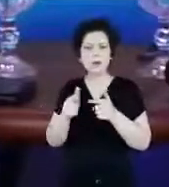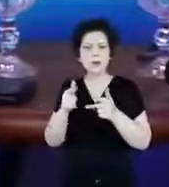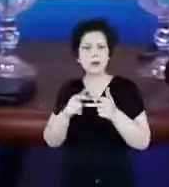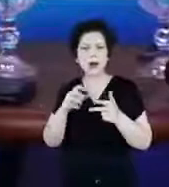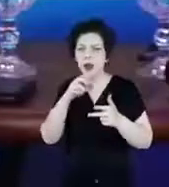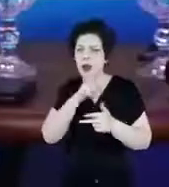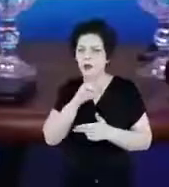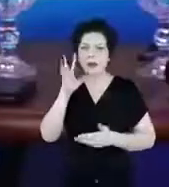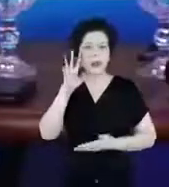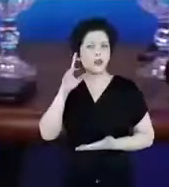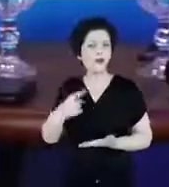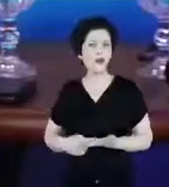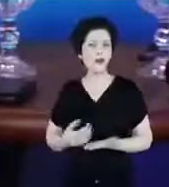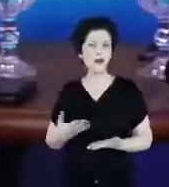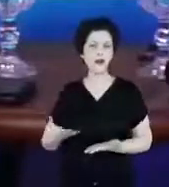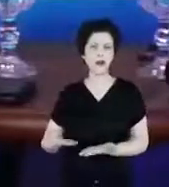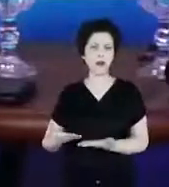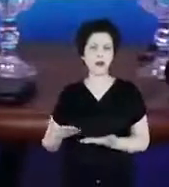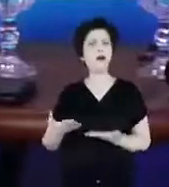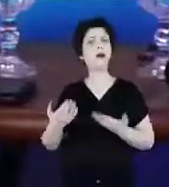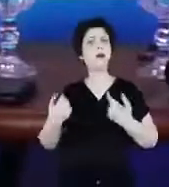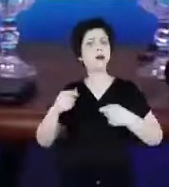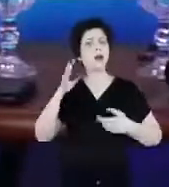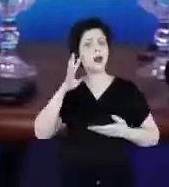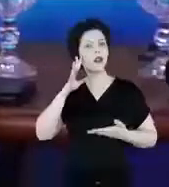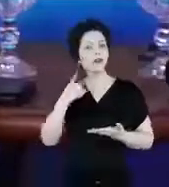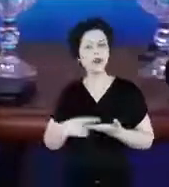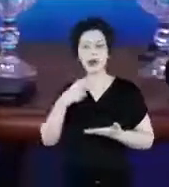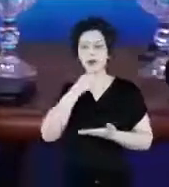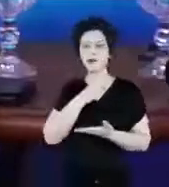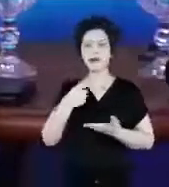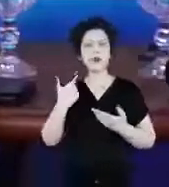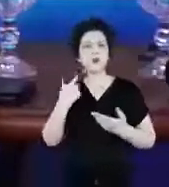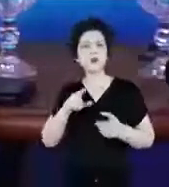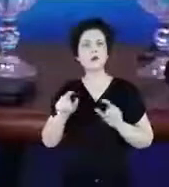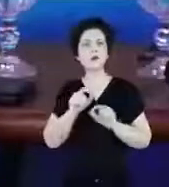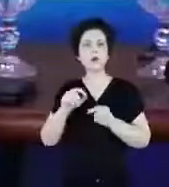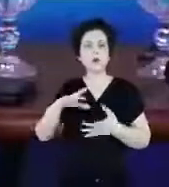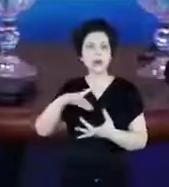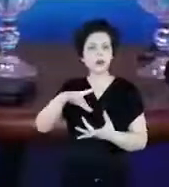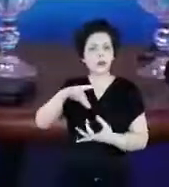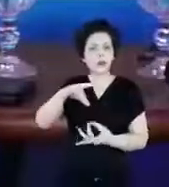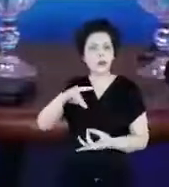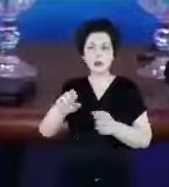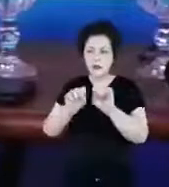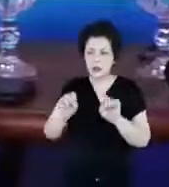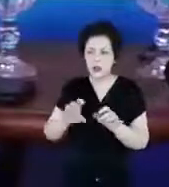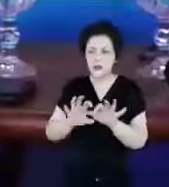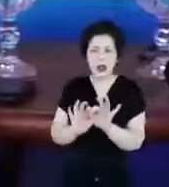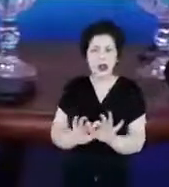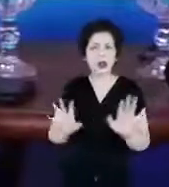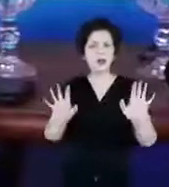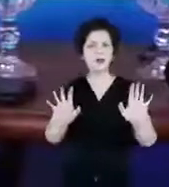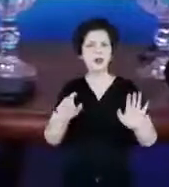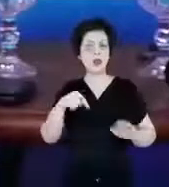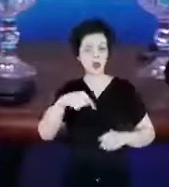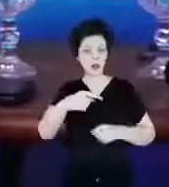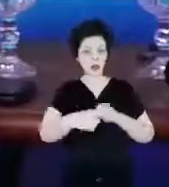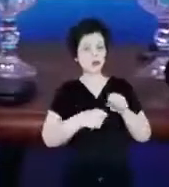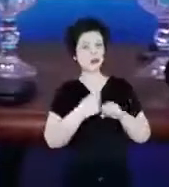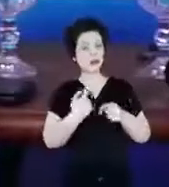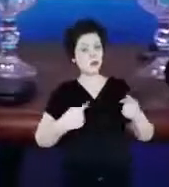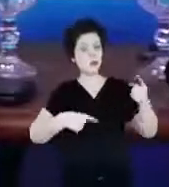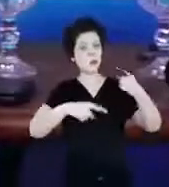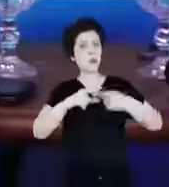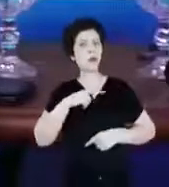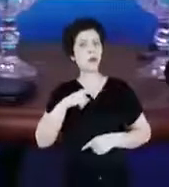tenho procurado que a gente possa resolver até para democratizar o sistema. E tivemos avanços significativos esse ano. Né? A própria